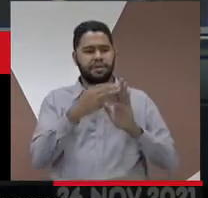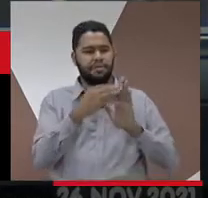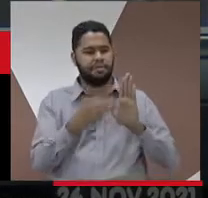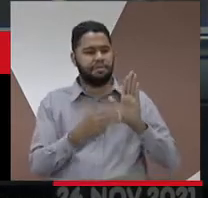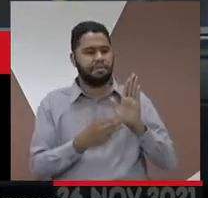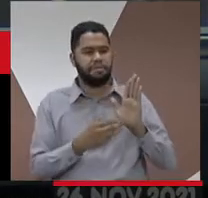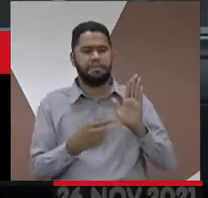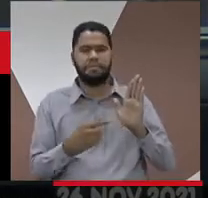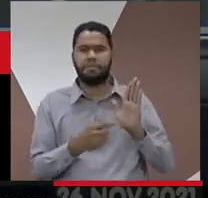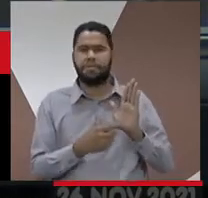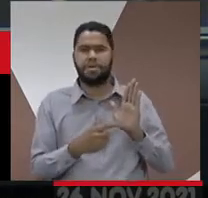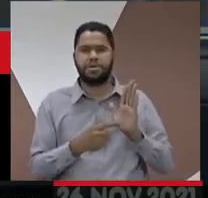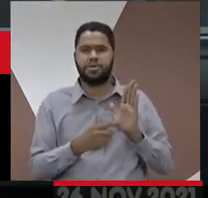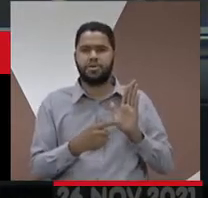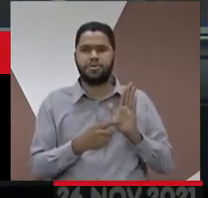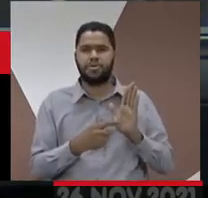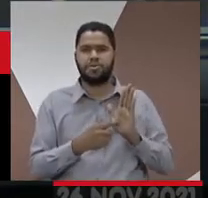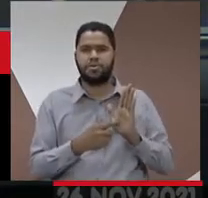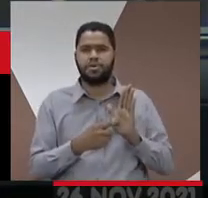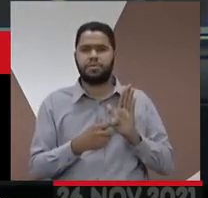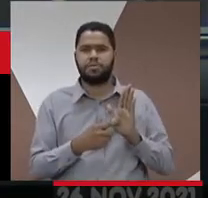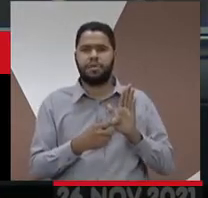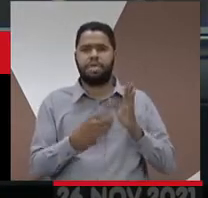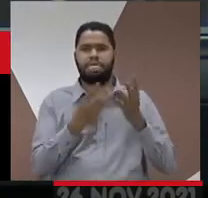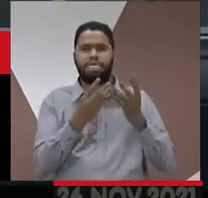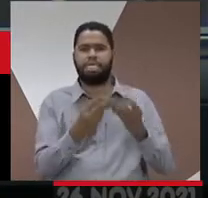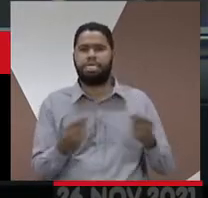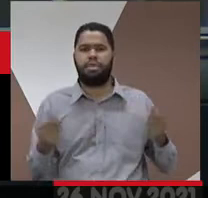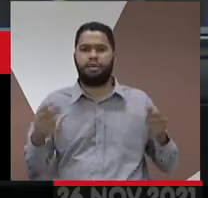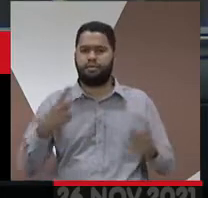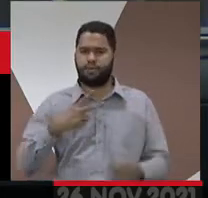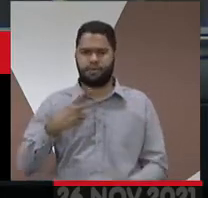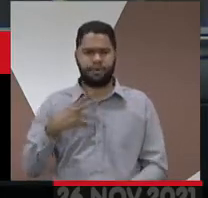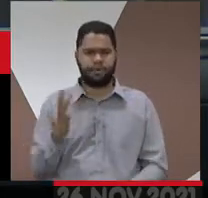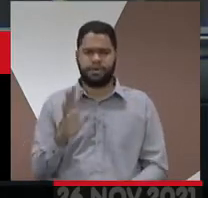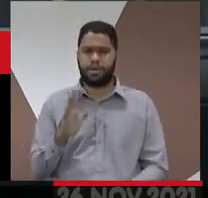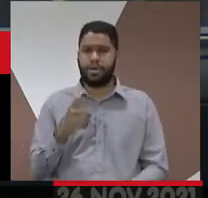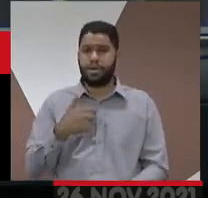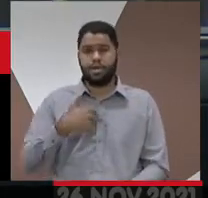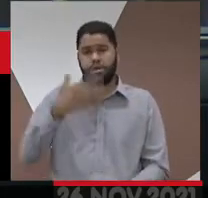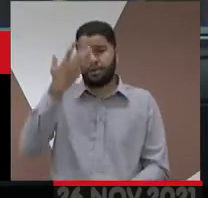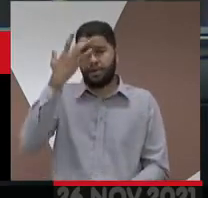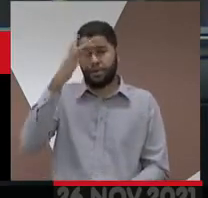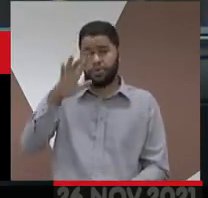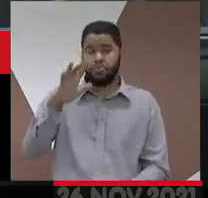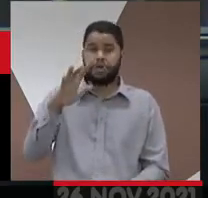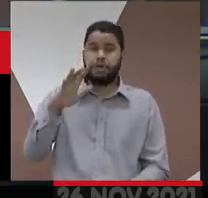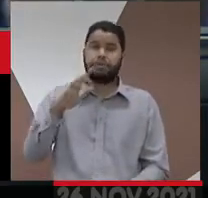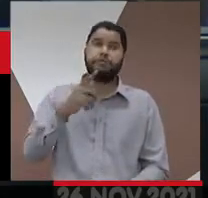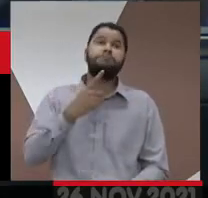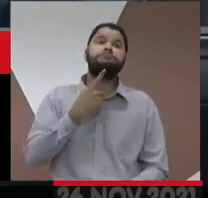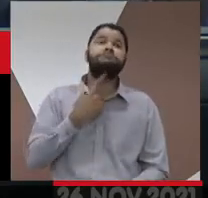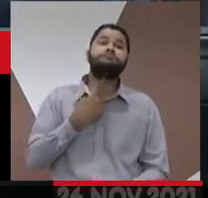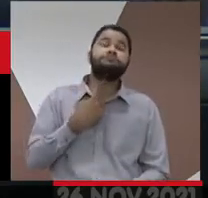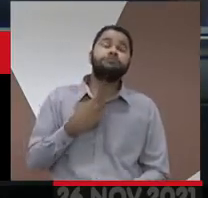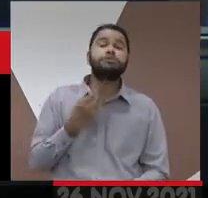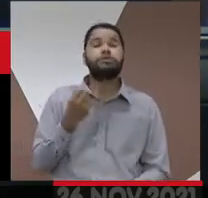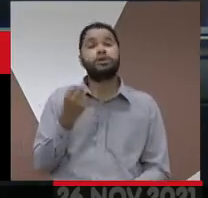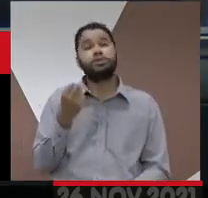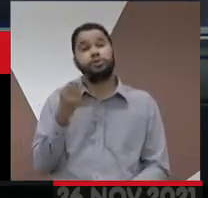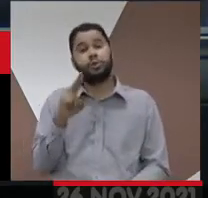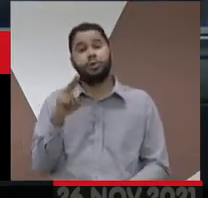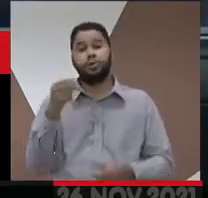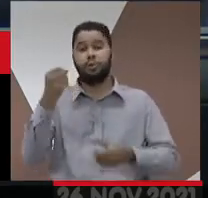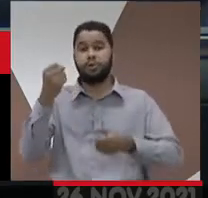metodologia de se fazer uma privatização. Eu não sei se intencionalmente, e o que foi